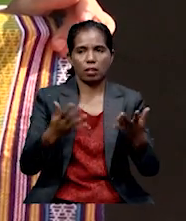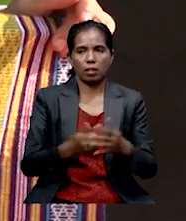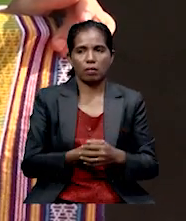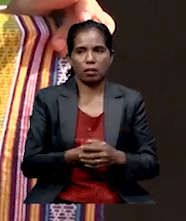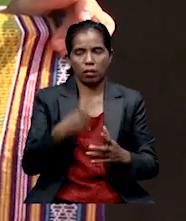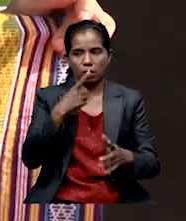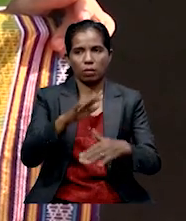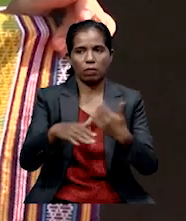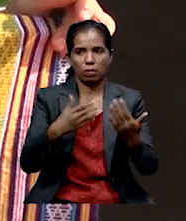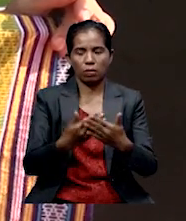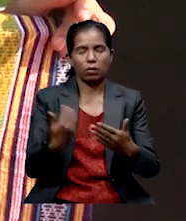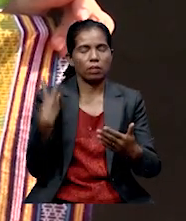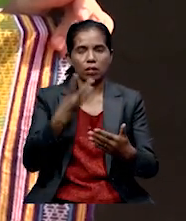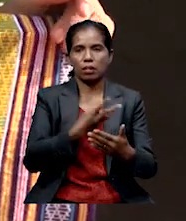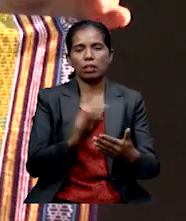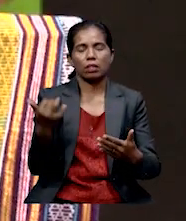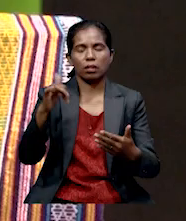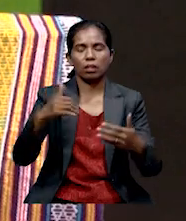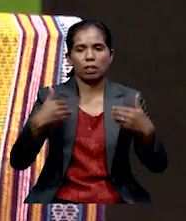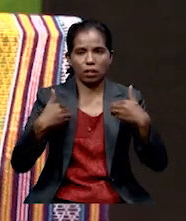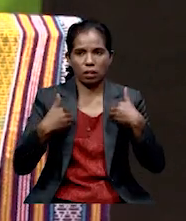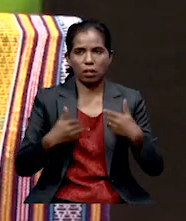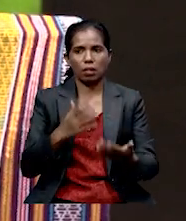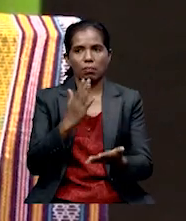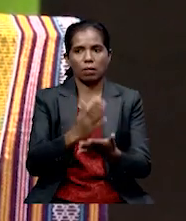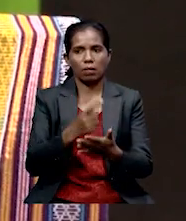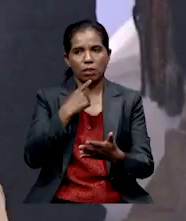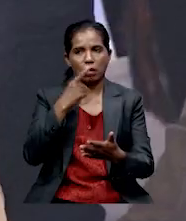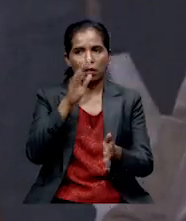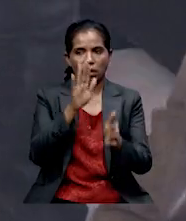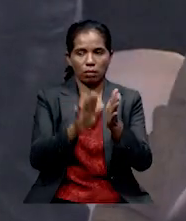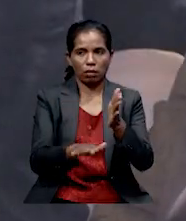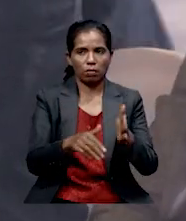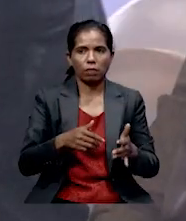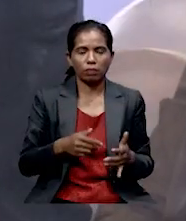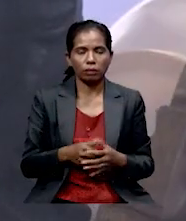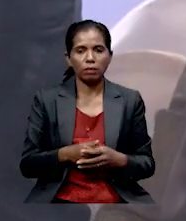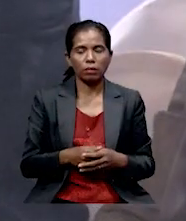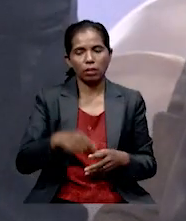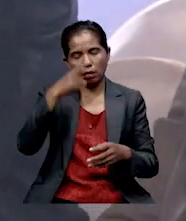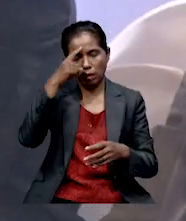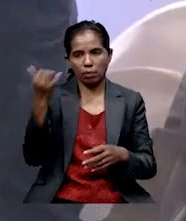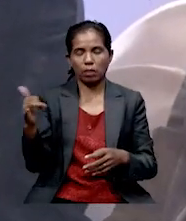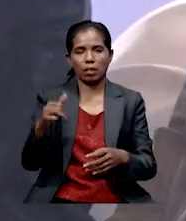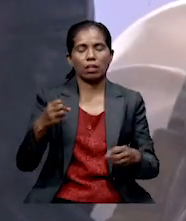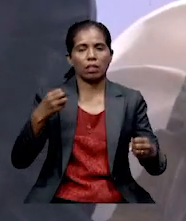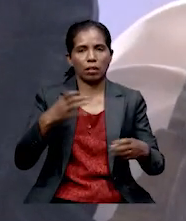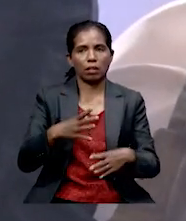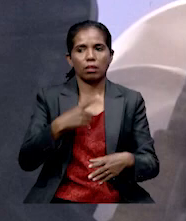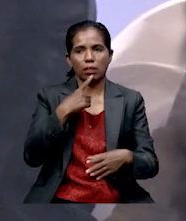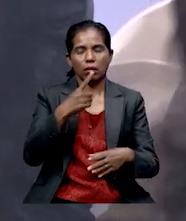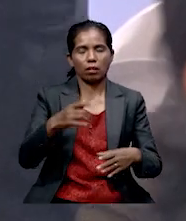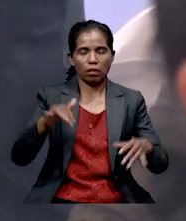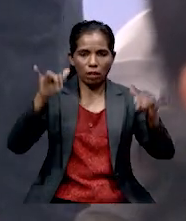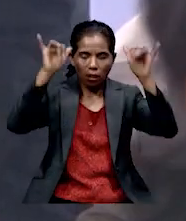o todo seria. Tendência a até menos. Também se tal, o até hoje a cara o